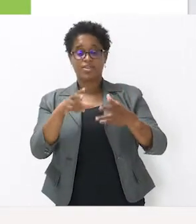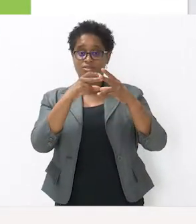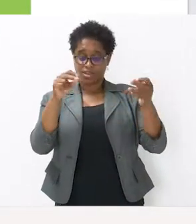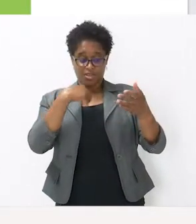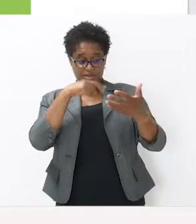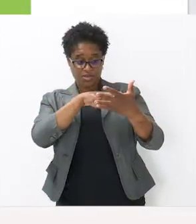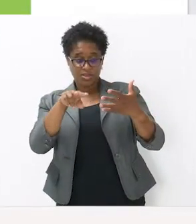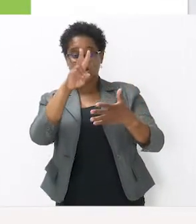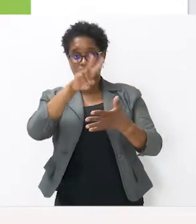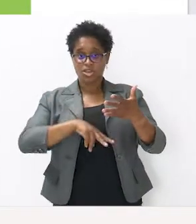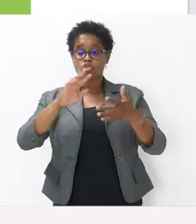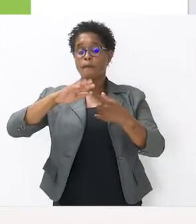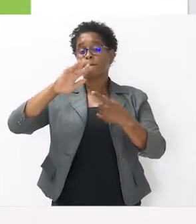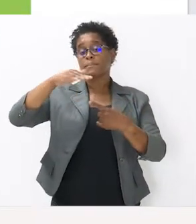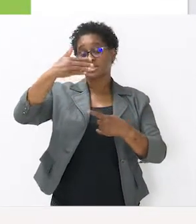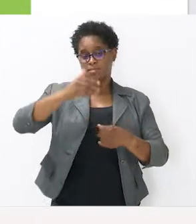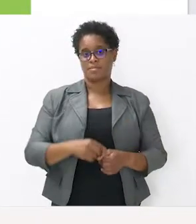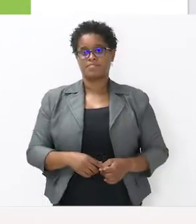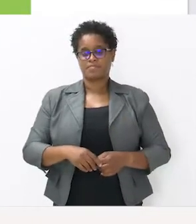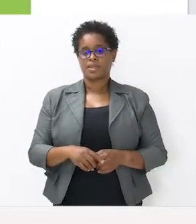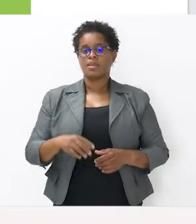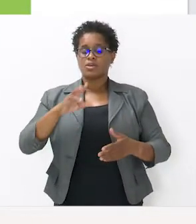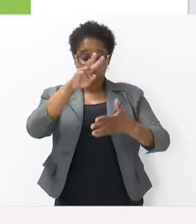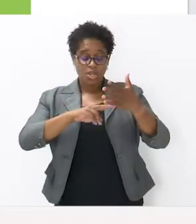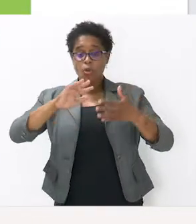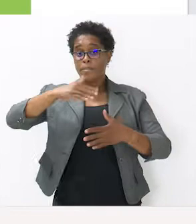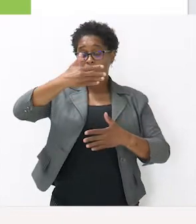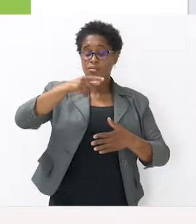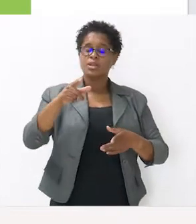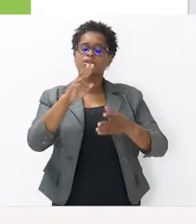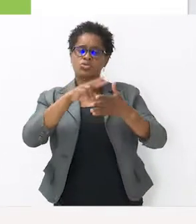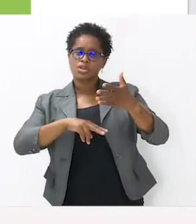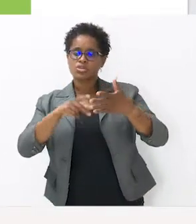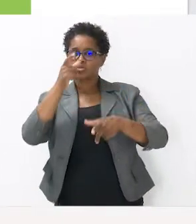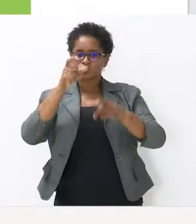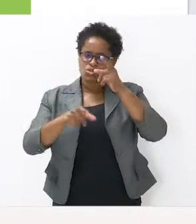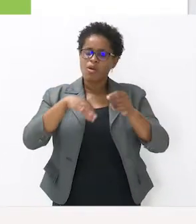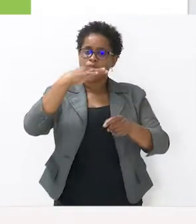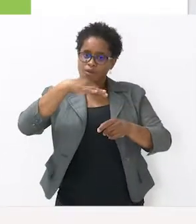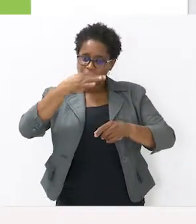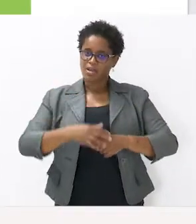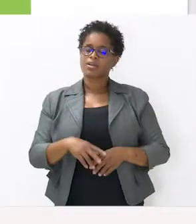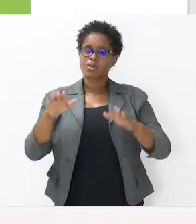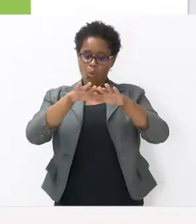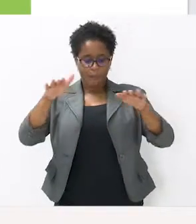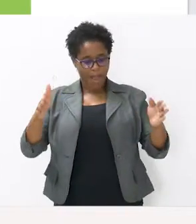são designadas de texto principal. O texto principal é o texto que os atores vão dizer no palco. O